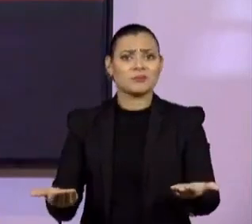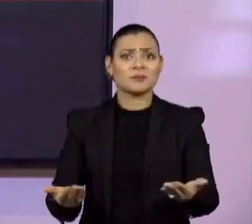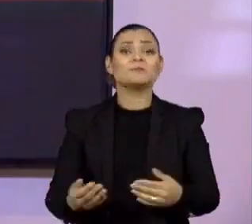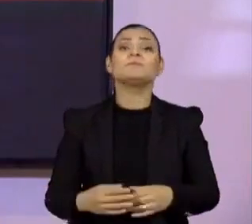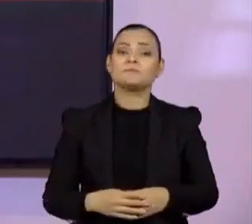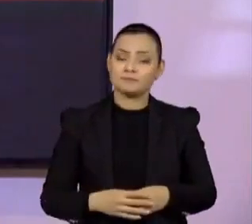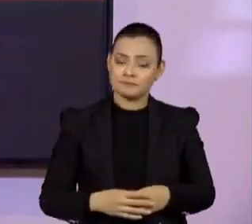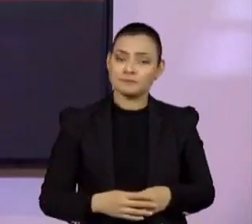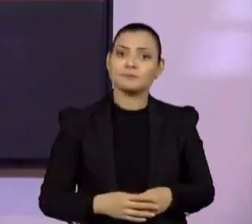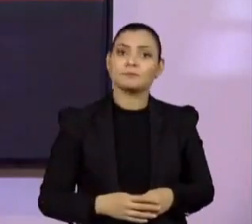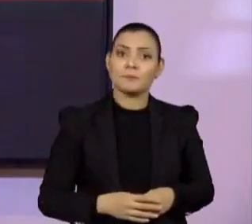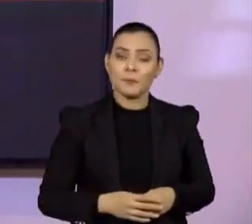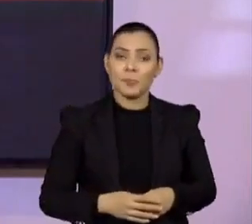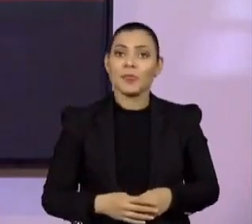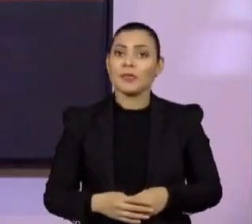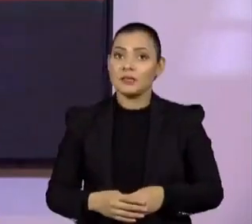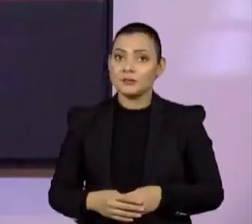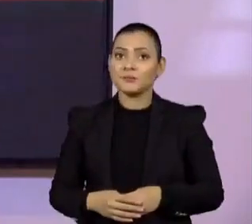É.